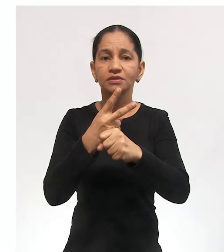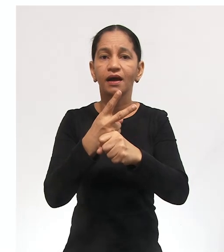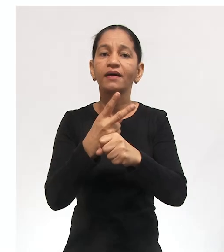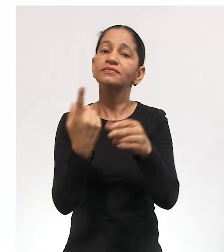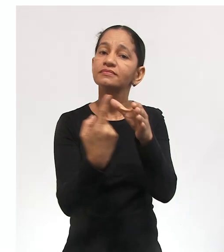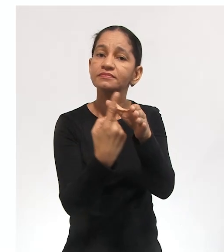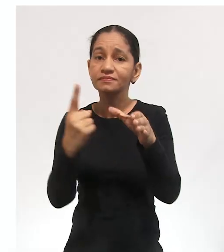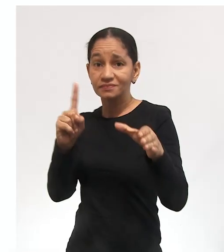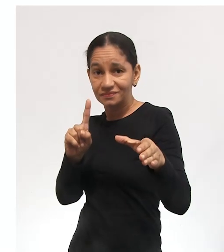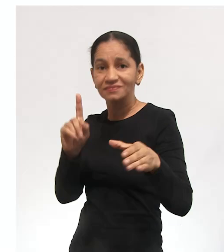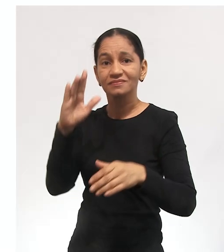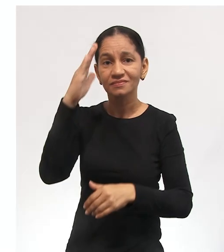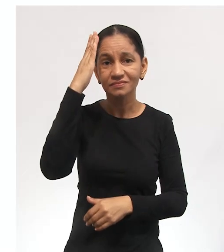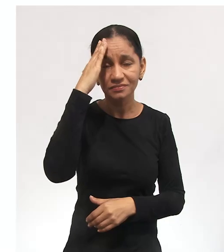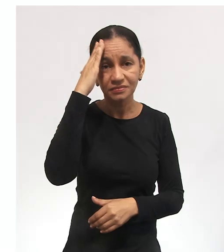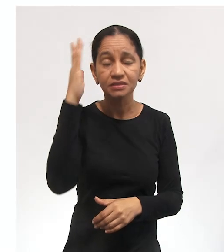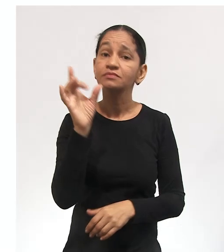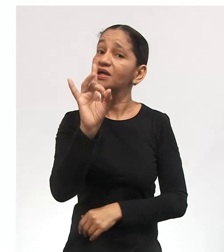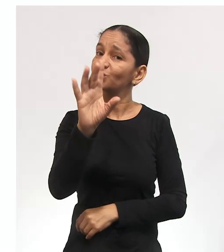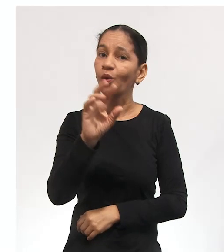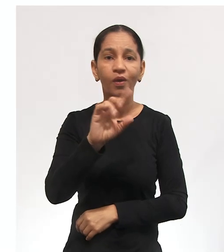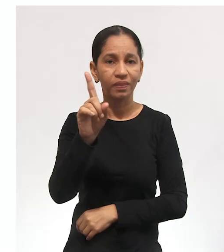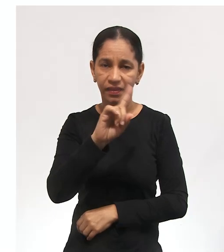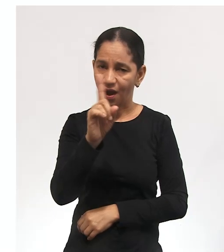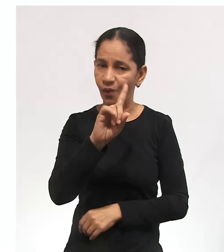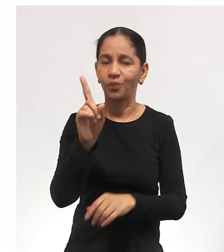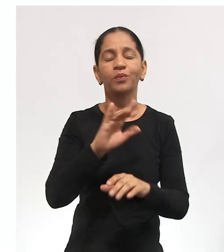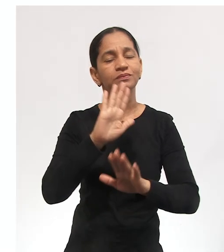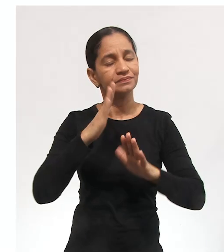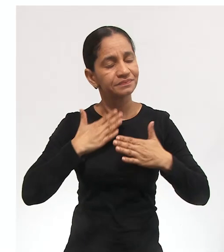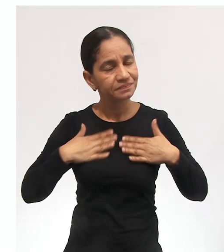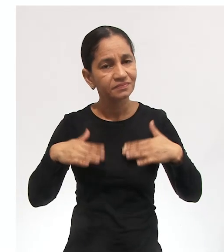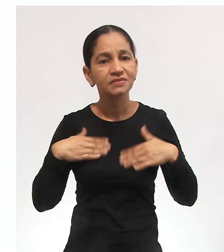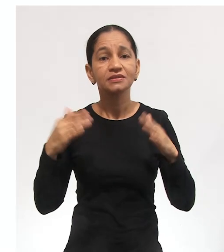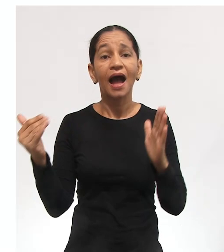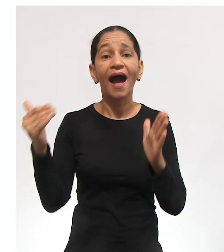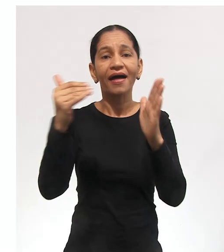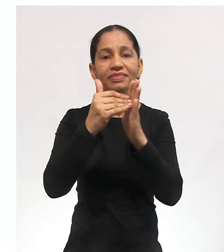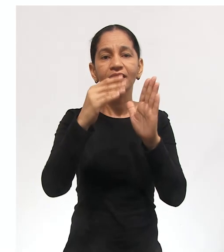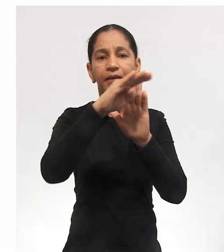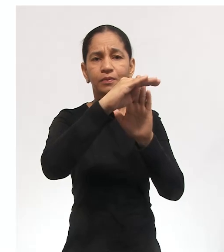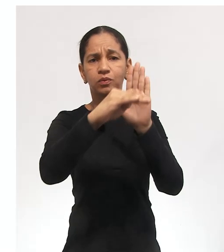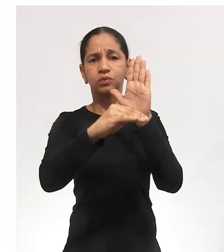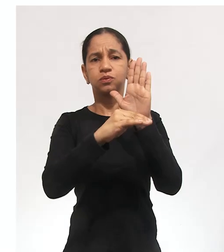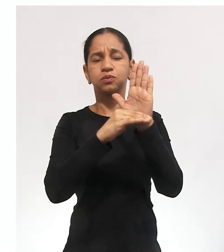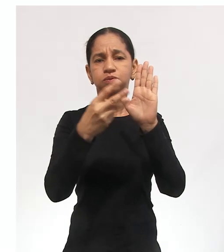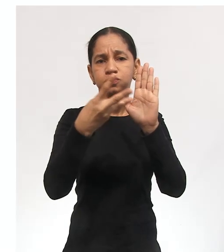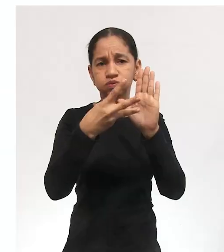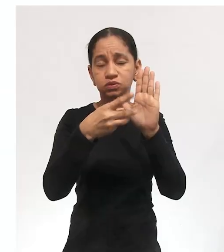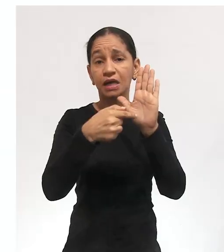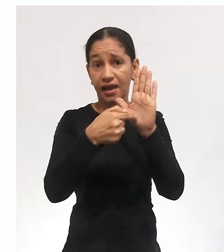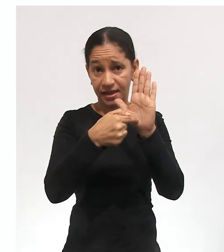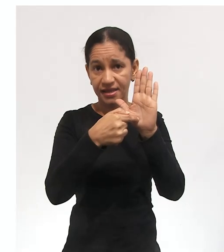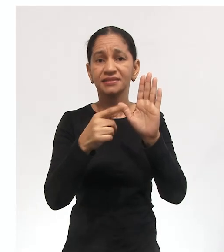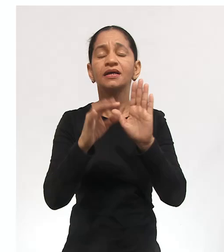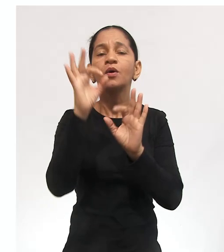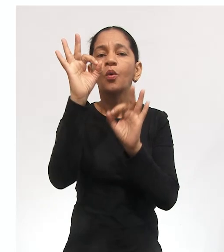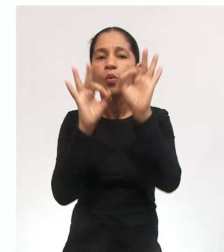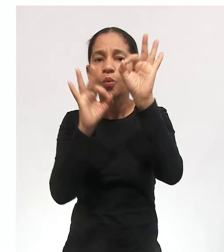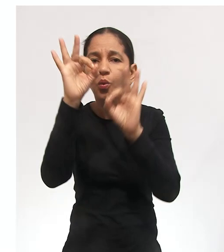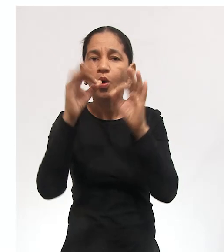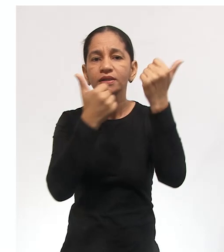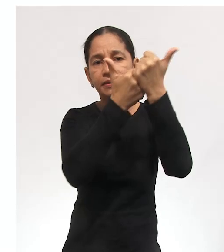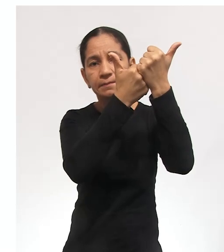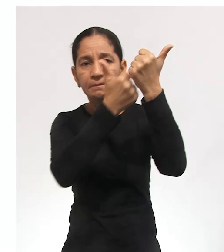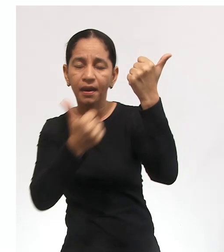saída. Mas notem, não basta isso. O empregado, para atingir o meu patrimônio, ele tem que respeitar uma ordem